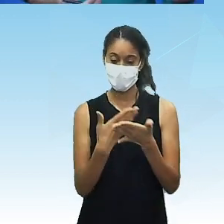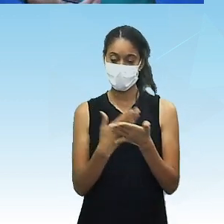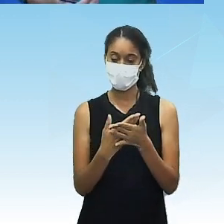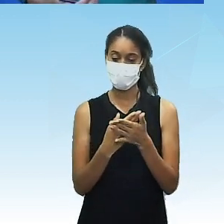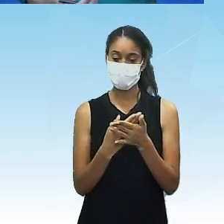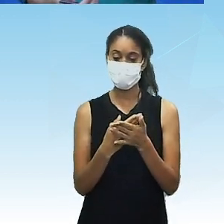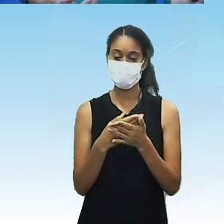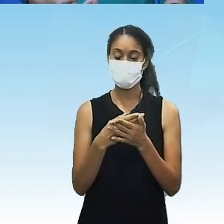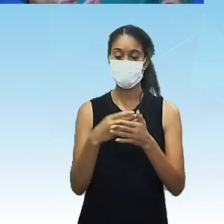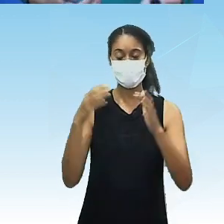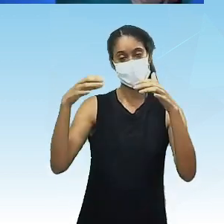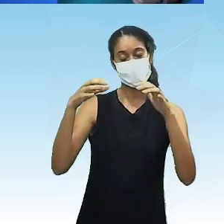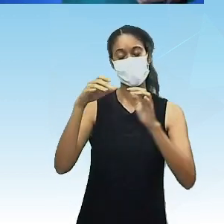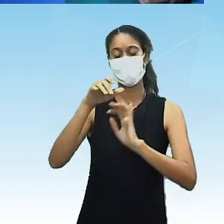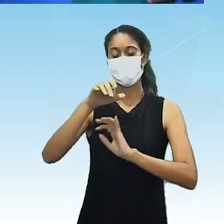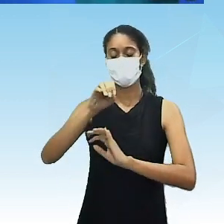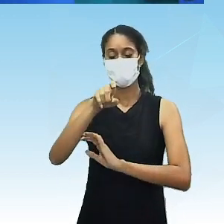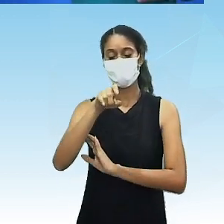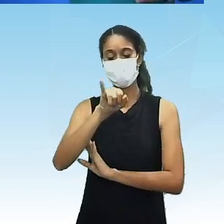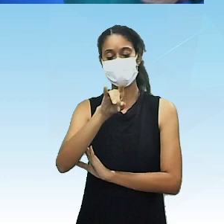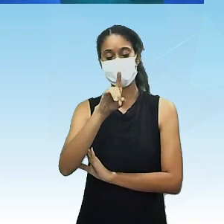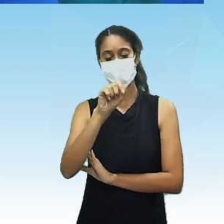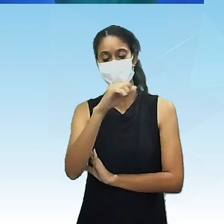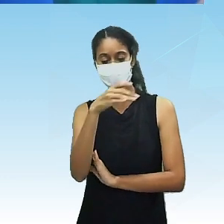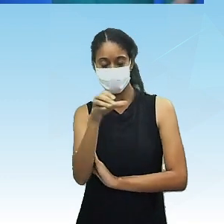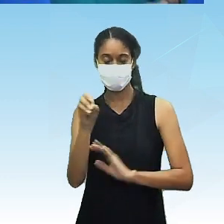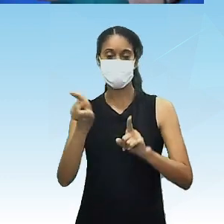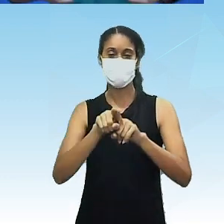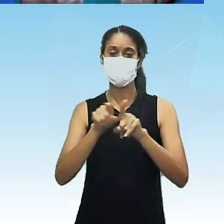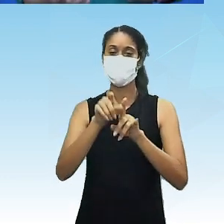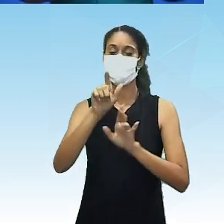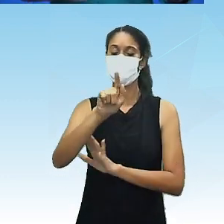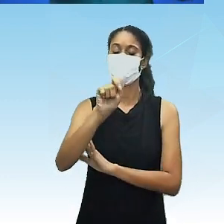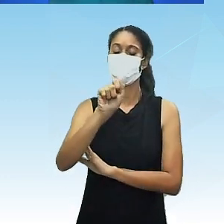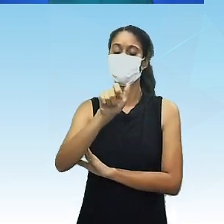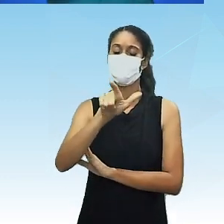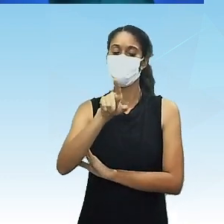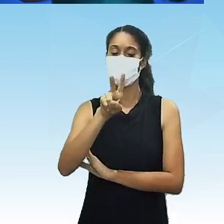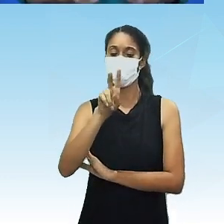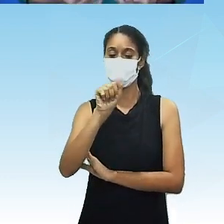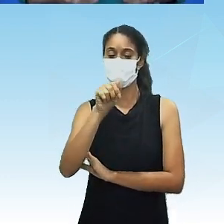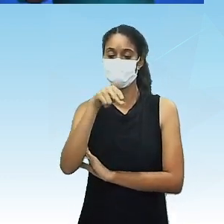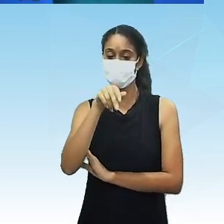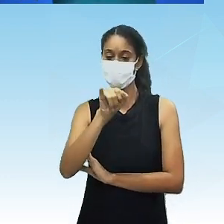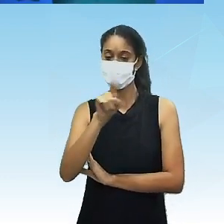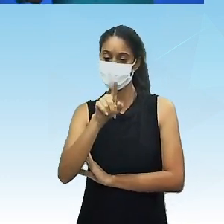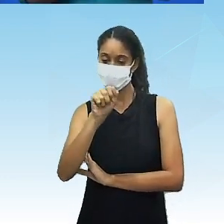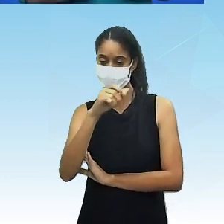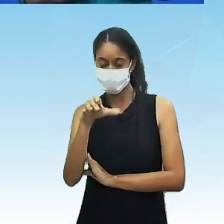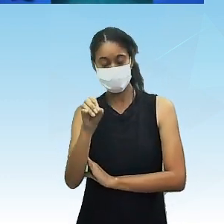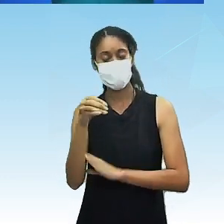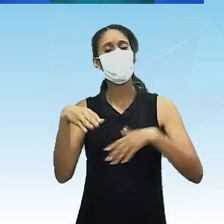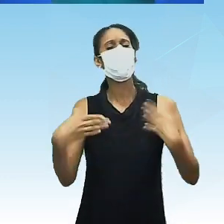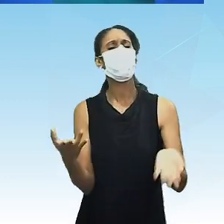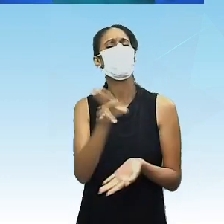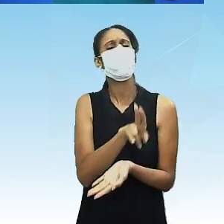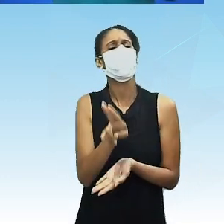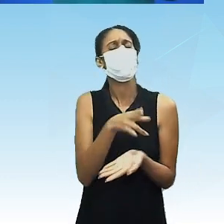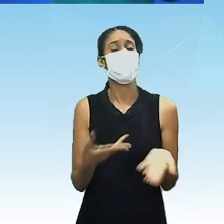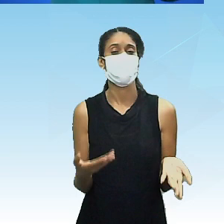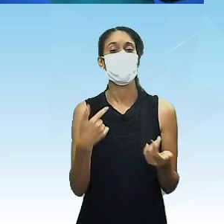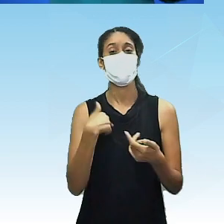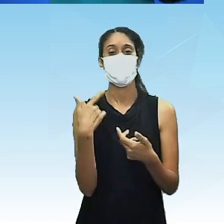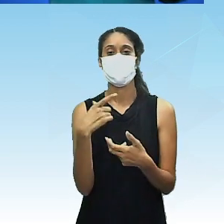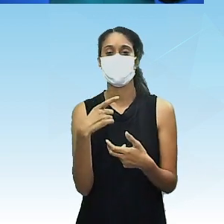oxidação, num banho de galvanização, qual cromo usar. Então isso eu tive inclusive o grande prazer de aprender